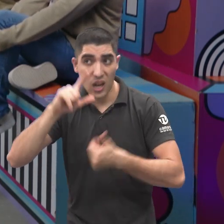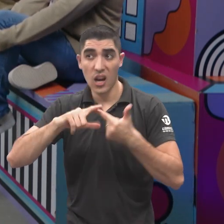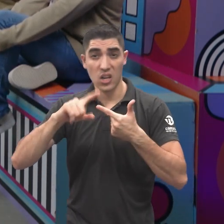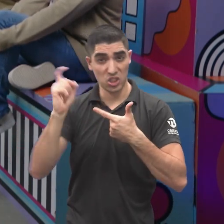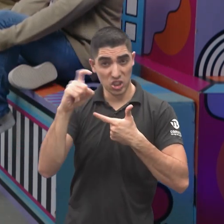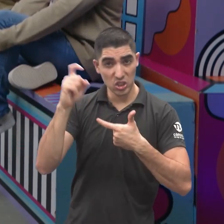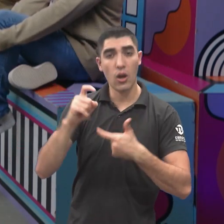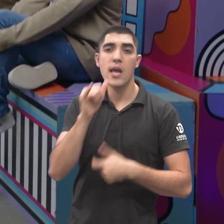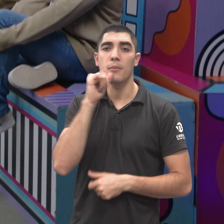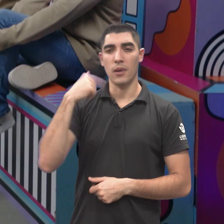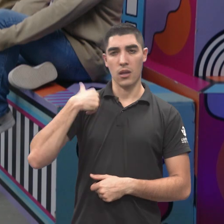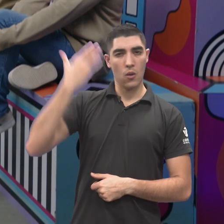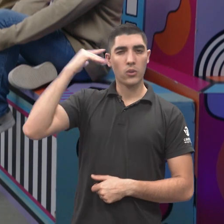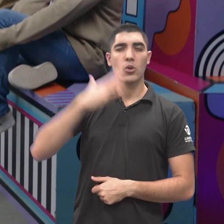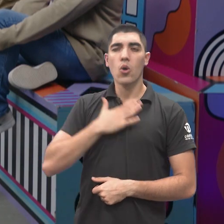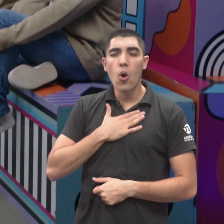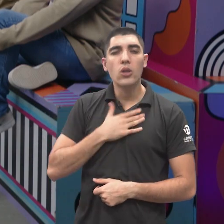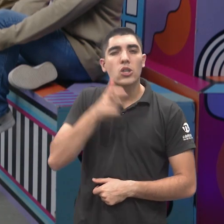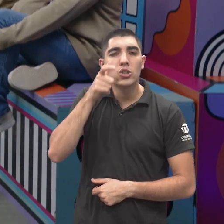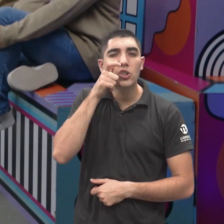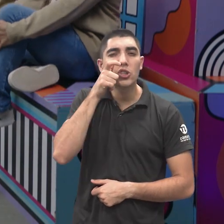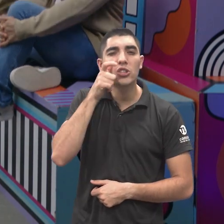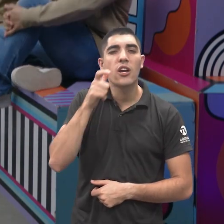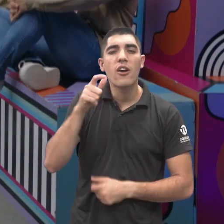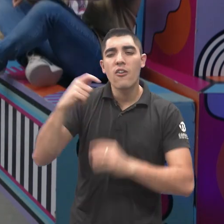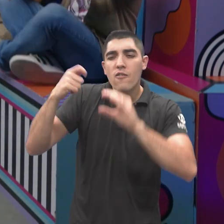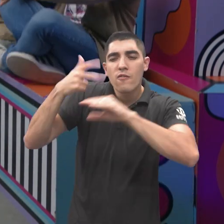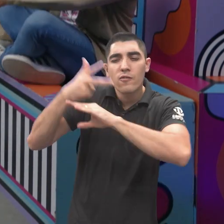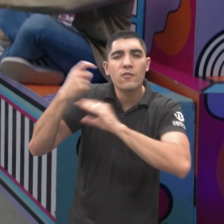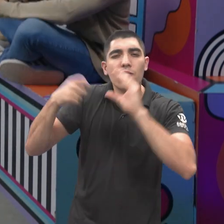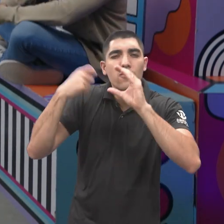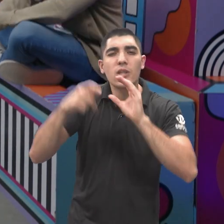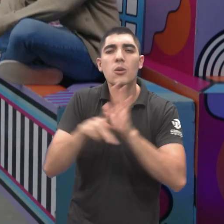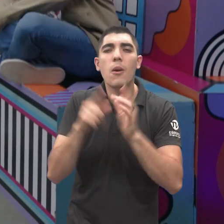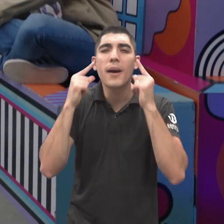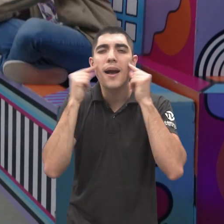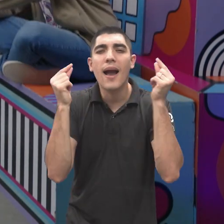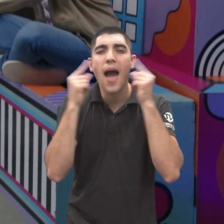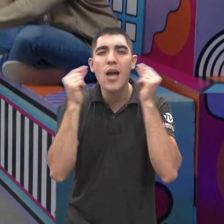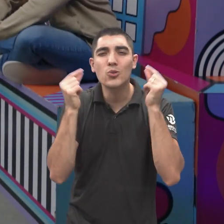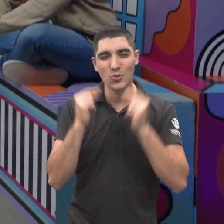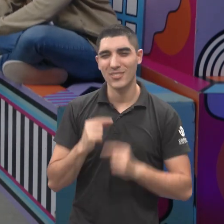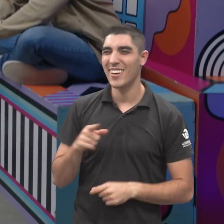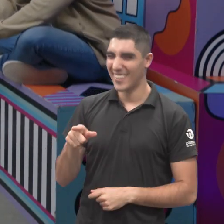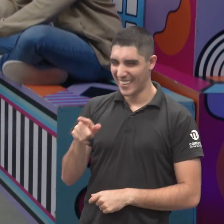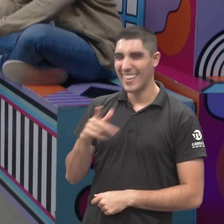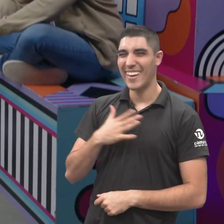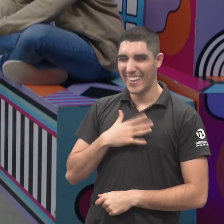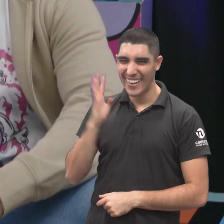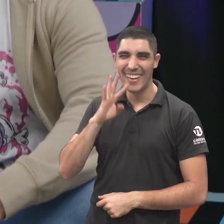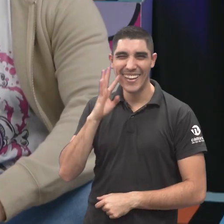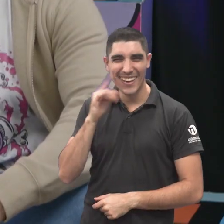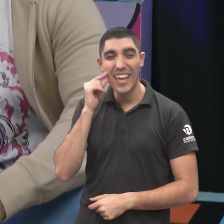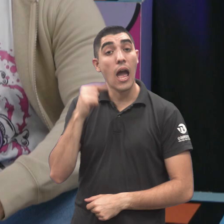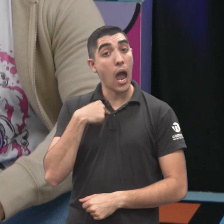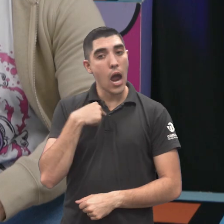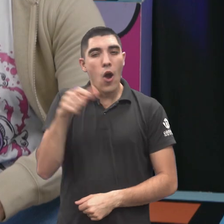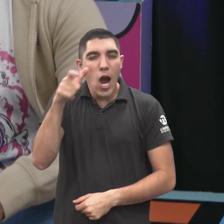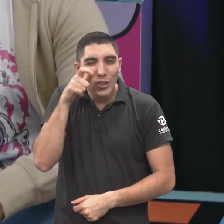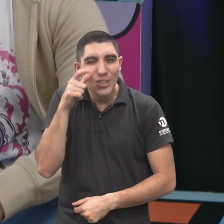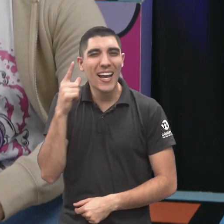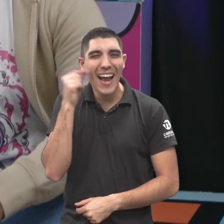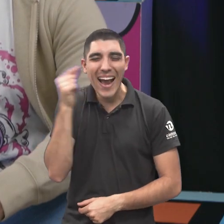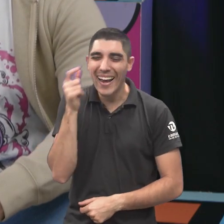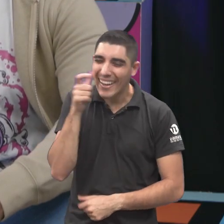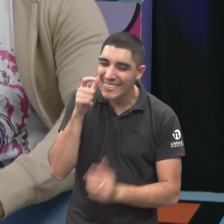uma época que eu ficava assistindo vídeo de gatinho no meu Instagram, compartilhando com a minha família, Isso é um com o meu caminho irmão. sem volta, meu Então, cara. e aí quanto mais eu assistia, mais vídeo